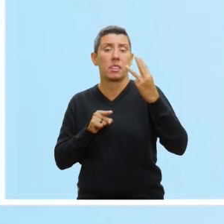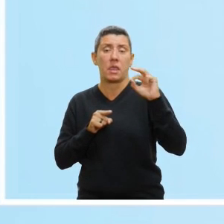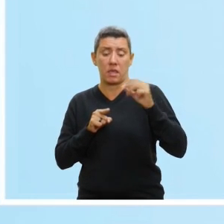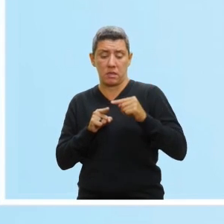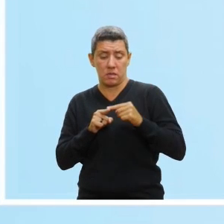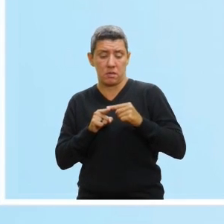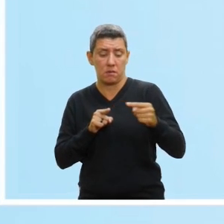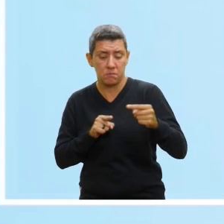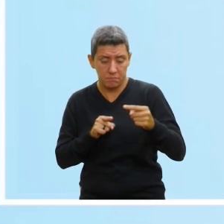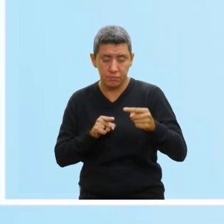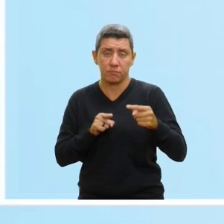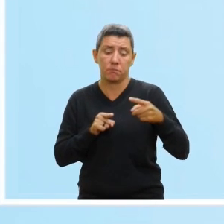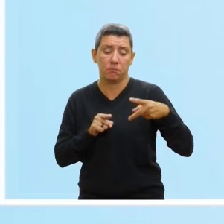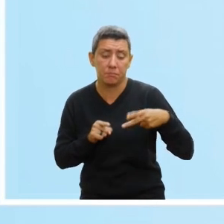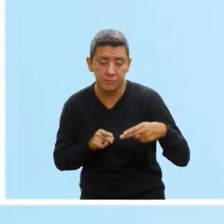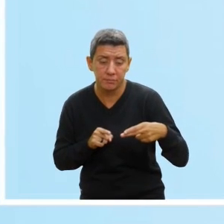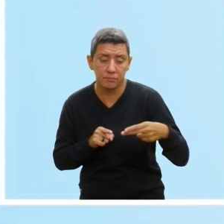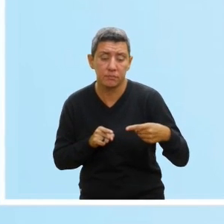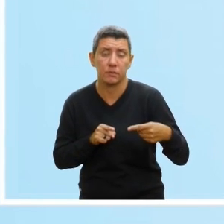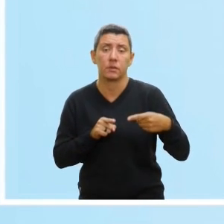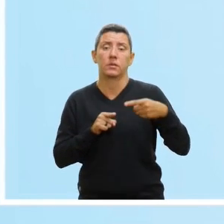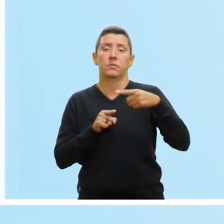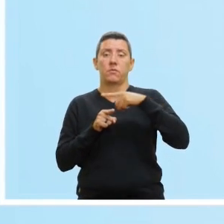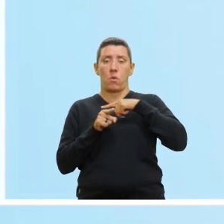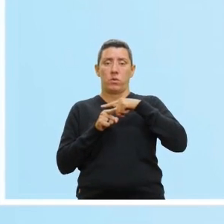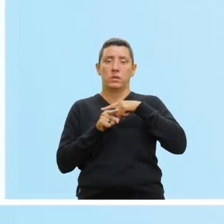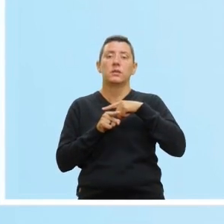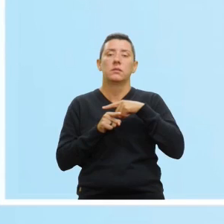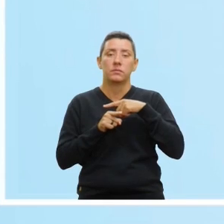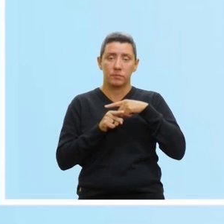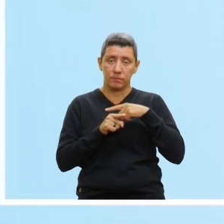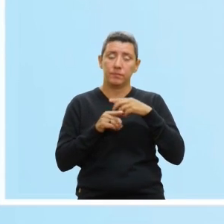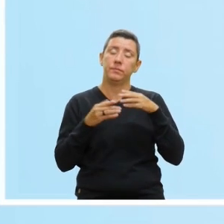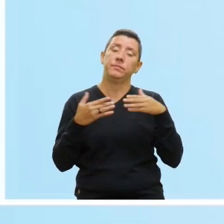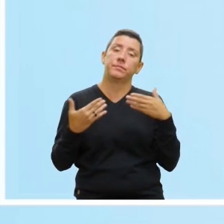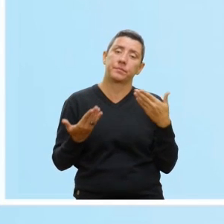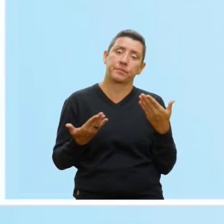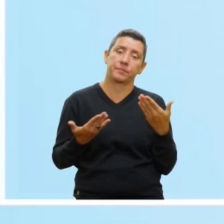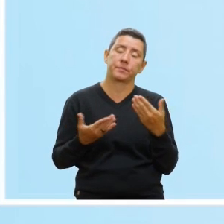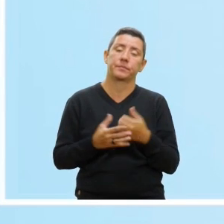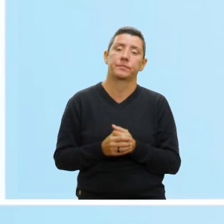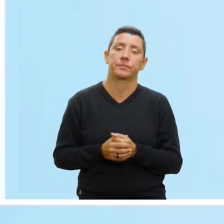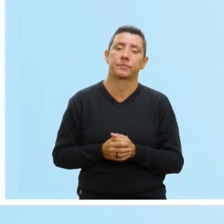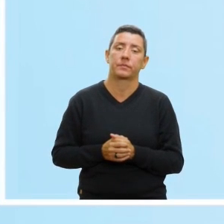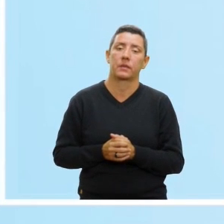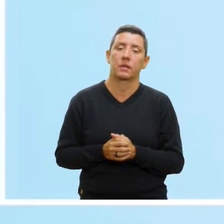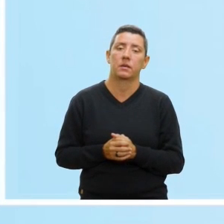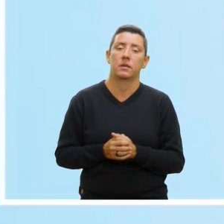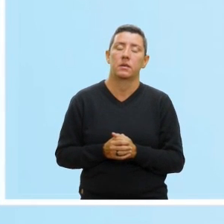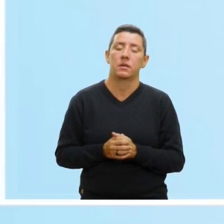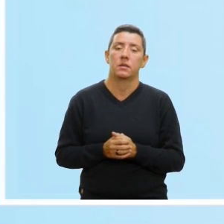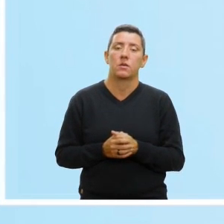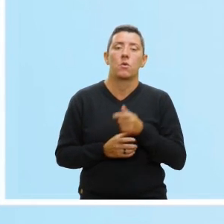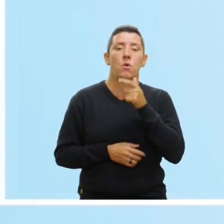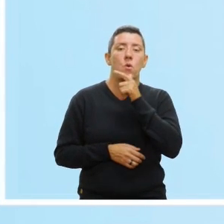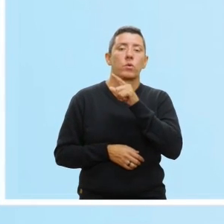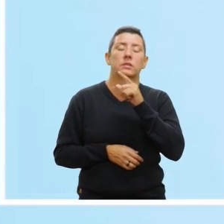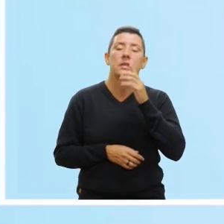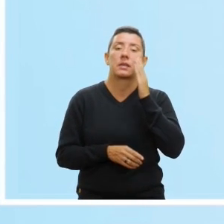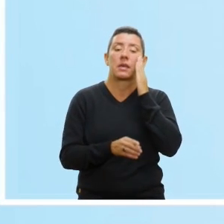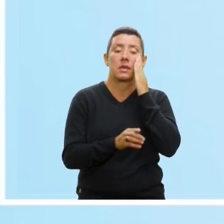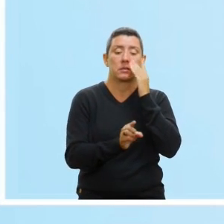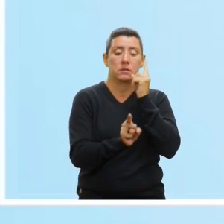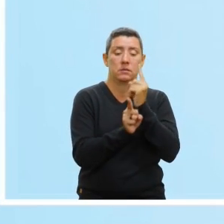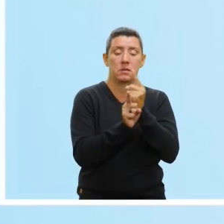é onde teve um rompimento, a operadora, o provedor, consegue enviar alguém para aquele ponto e identificar o que